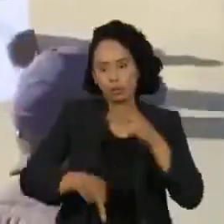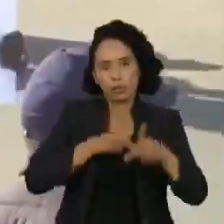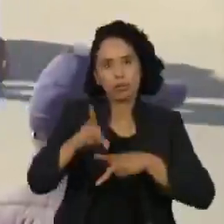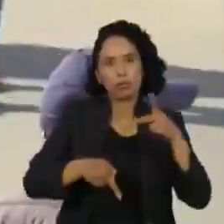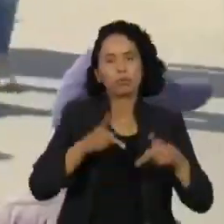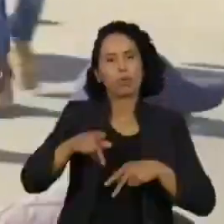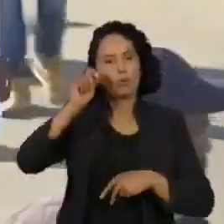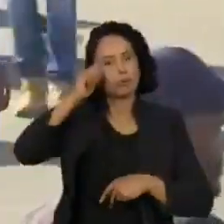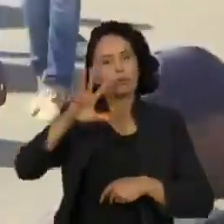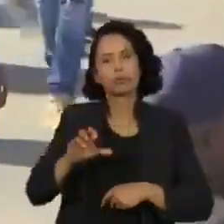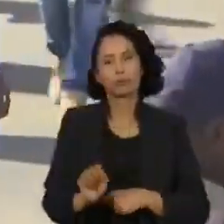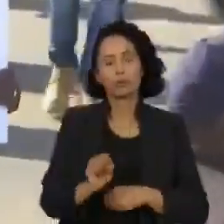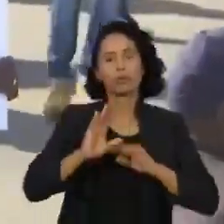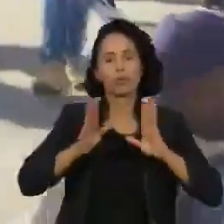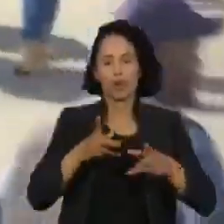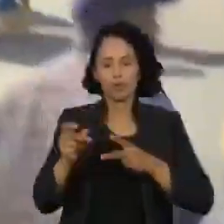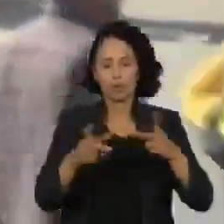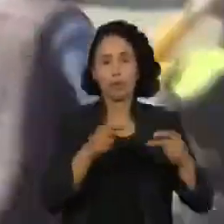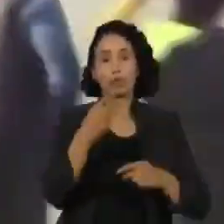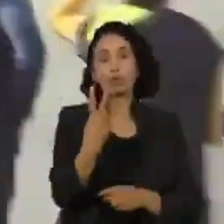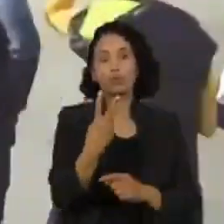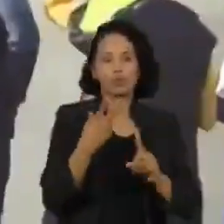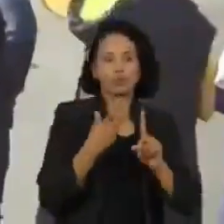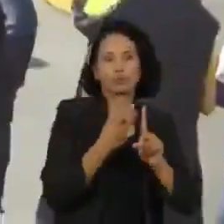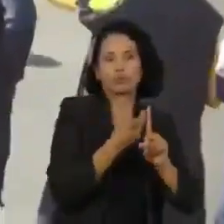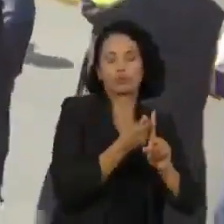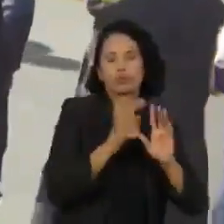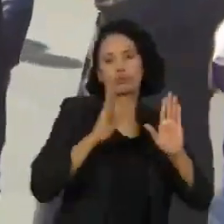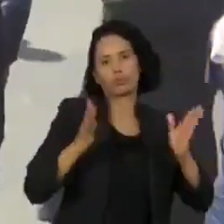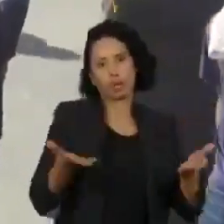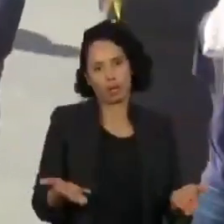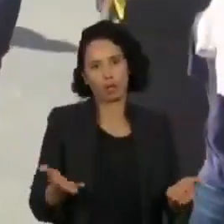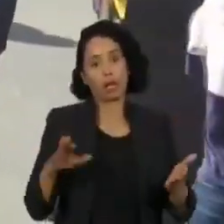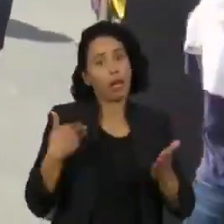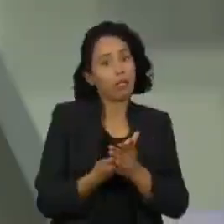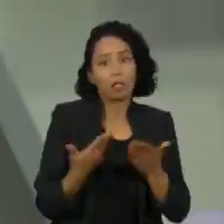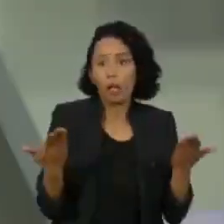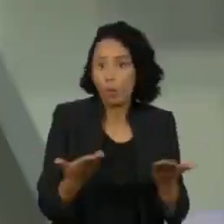vacinados com duas doses até agora. 6% receberam a primeira dose.